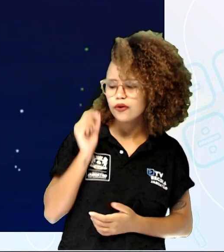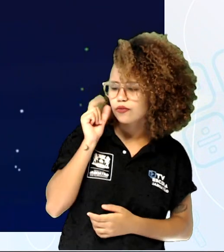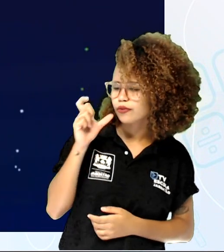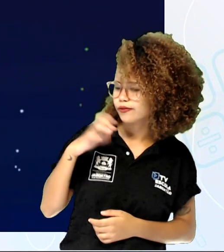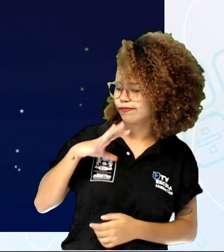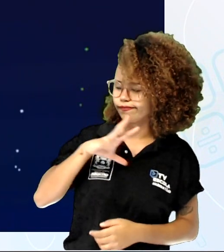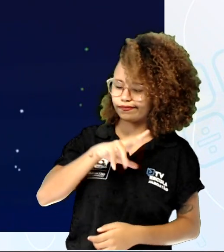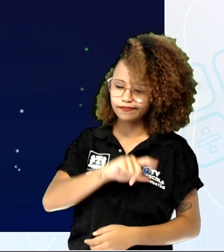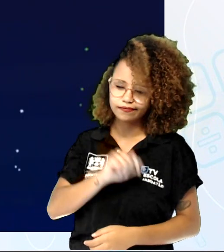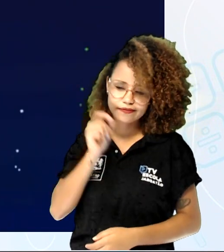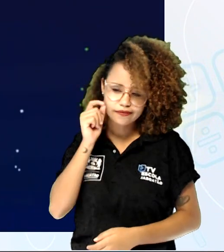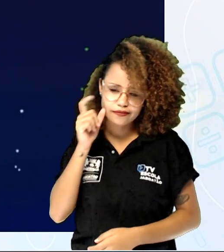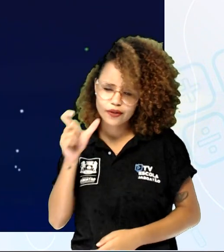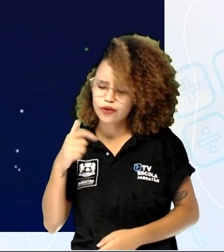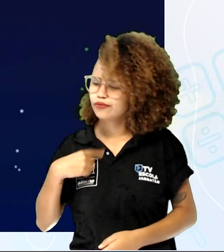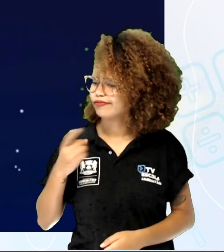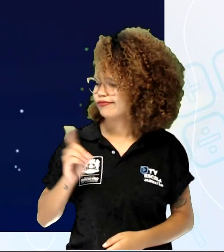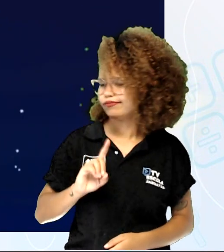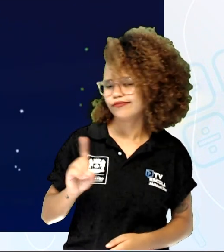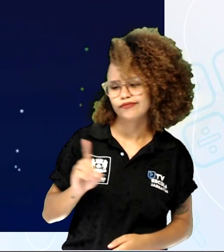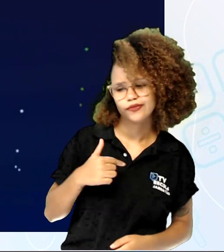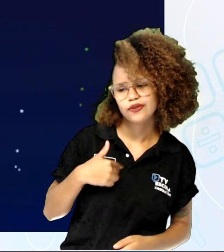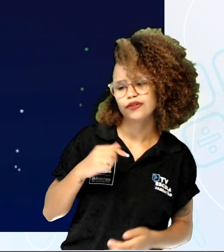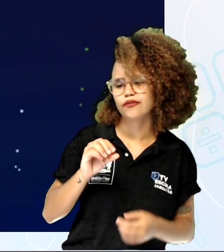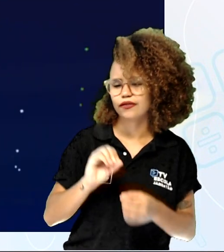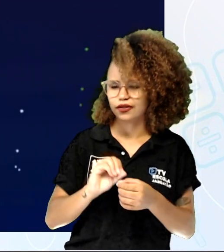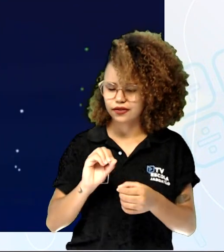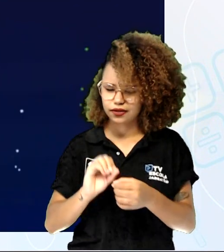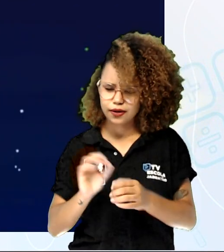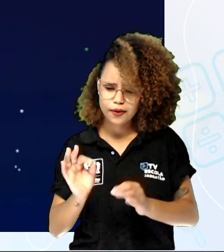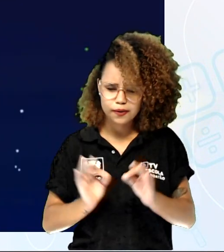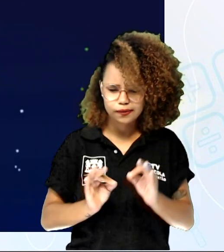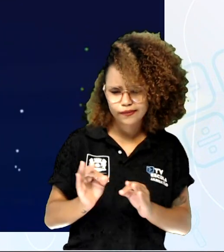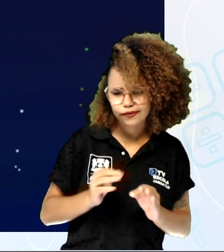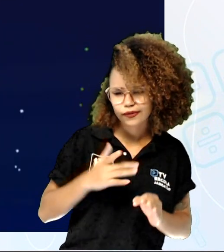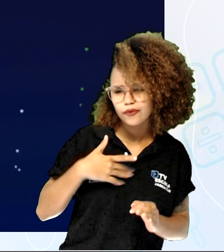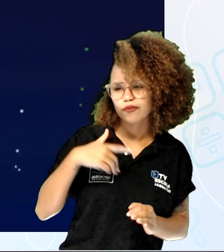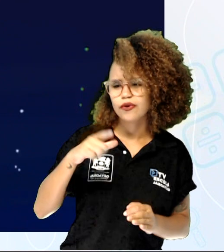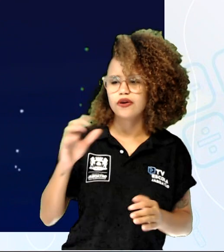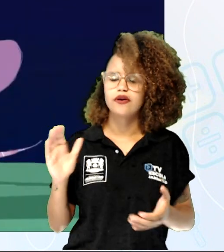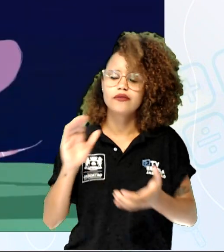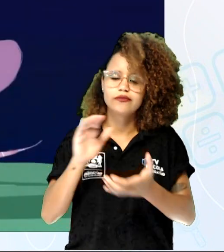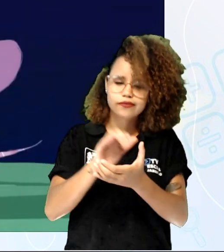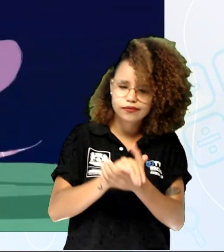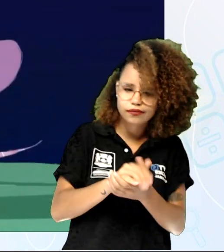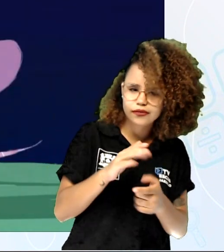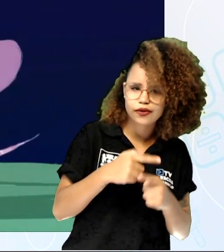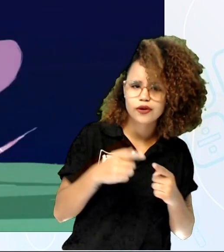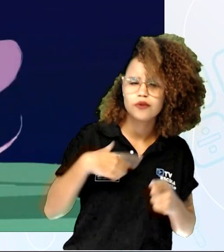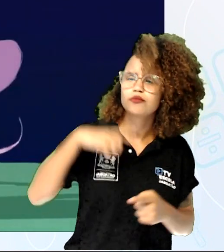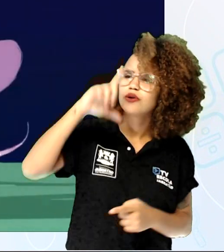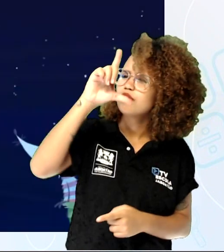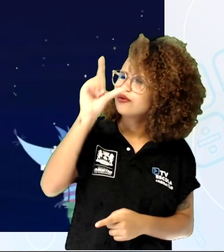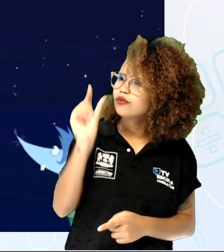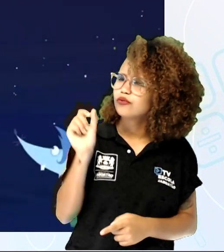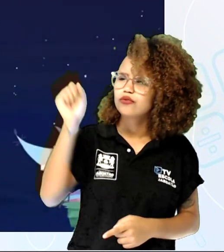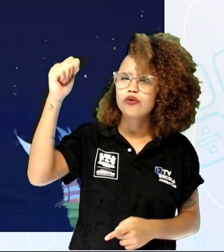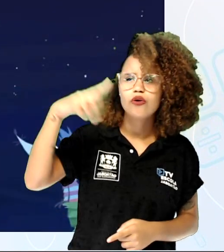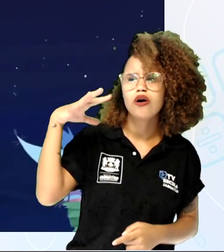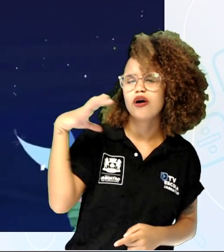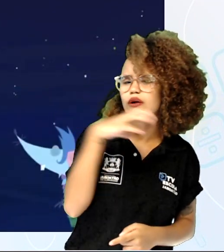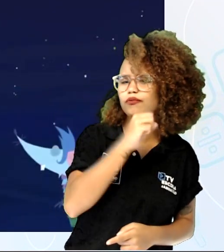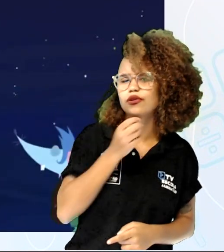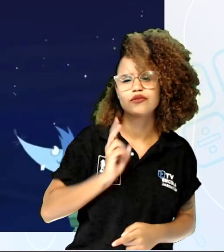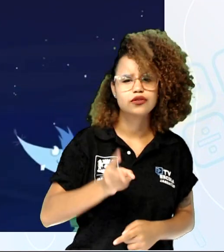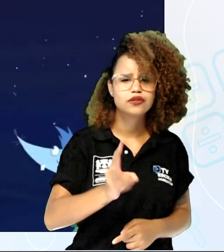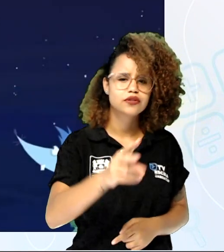Rato, meu querido rato, eu não sou assim de fino trato pra selar este contrato. Minha luz é passageira, fico sempre